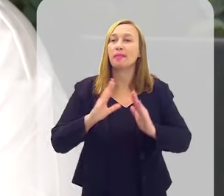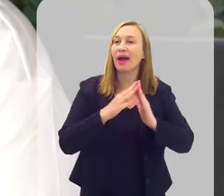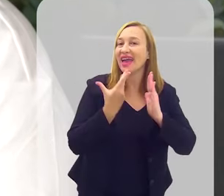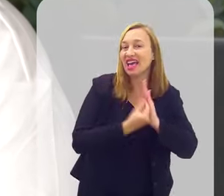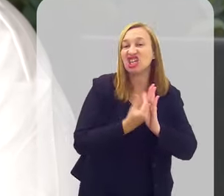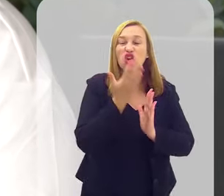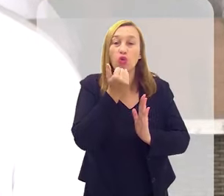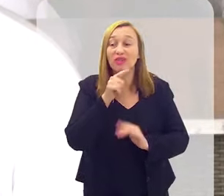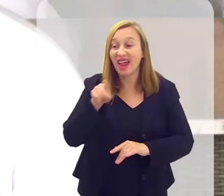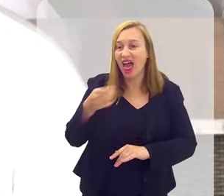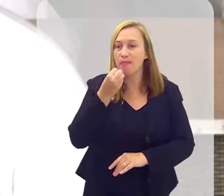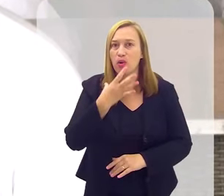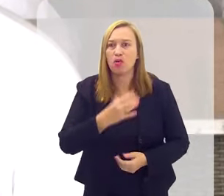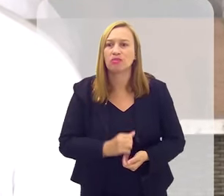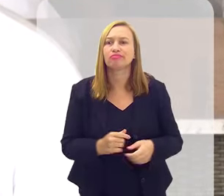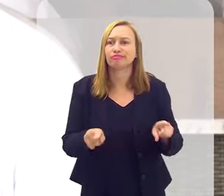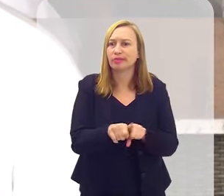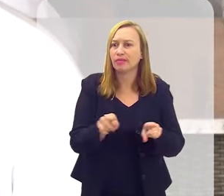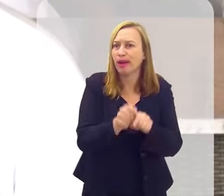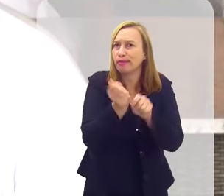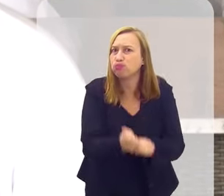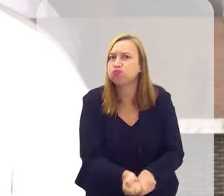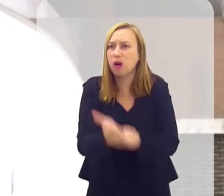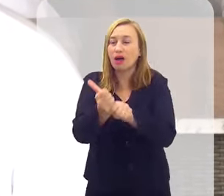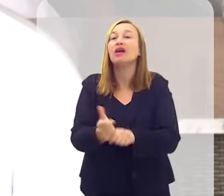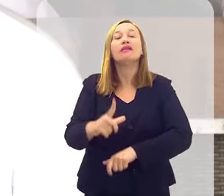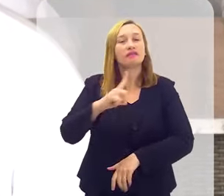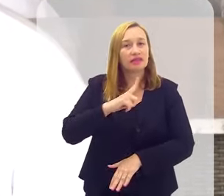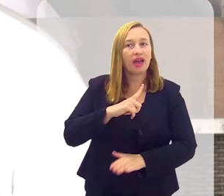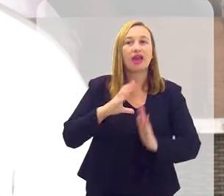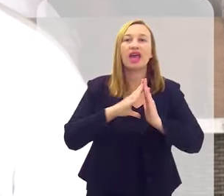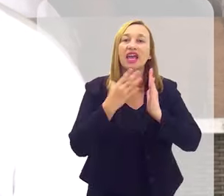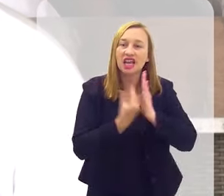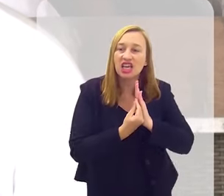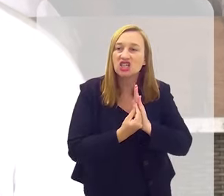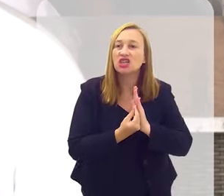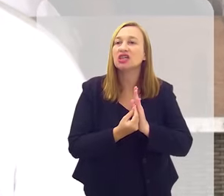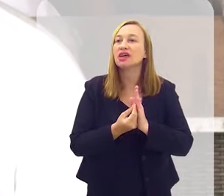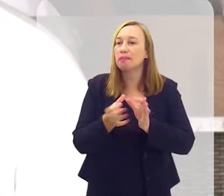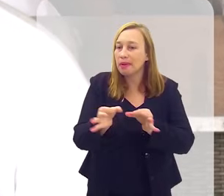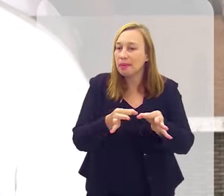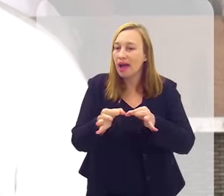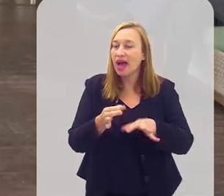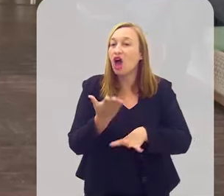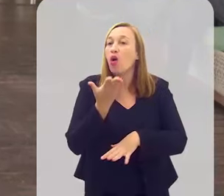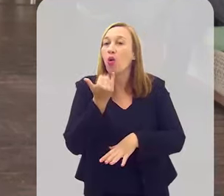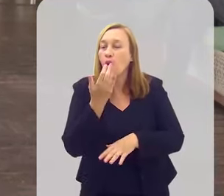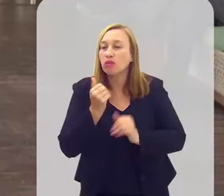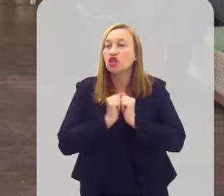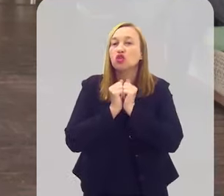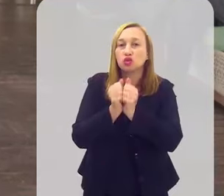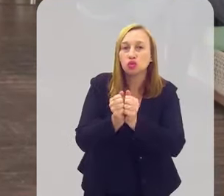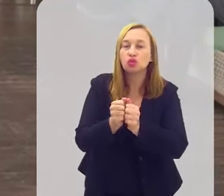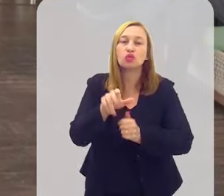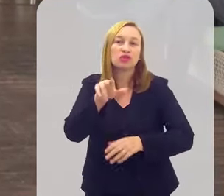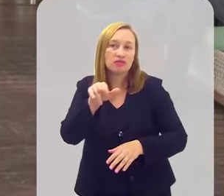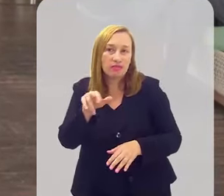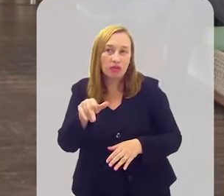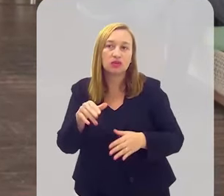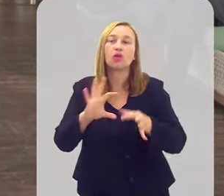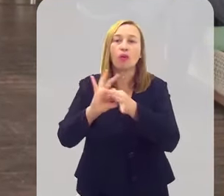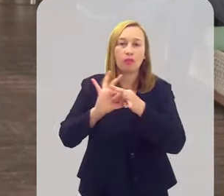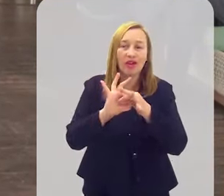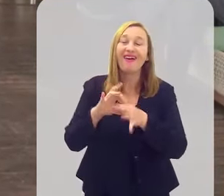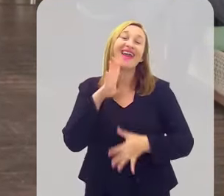não comid de igreja é boa né isso principalmente no ano novo né Tem igrejas que fazem seias né e se você chegar lá você vai sear com os